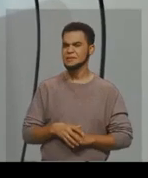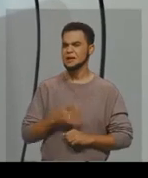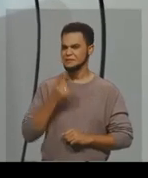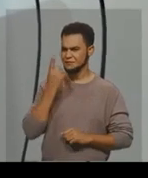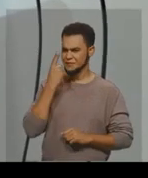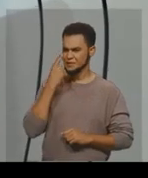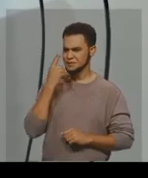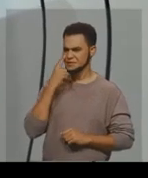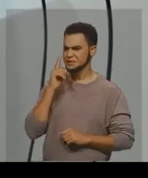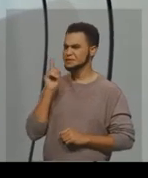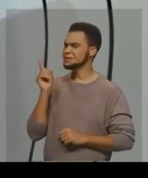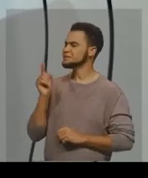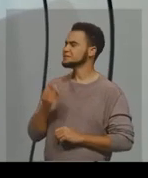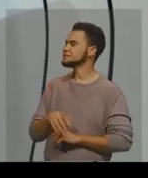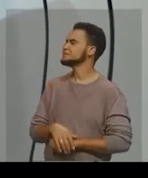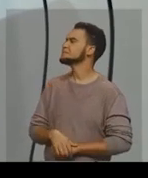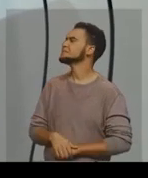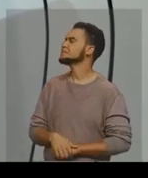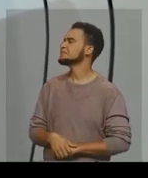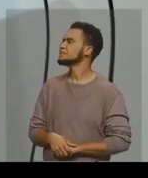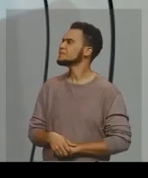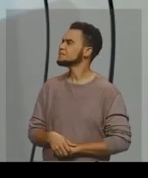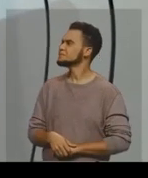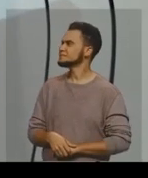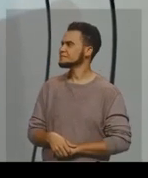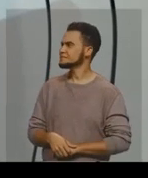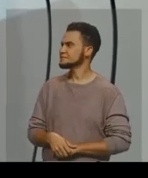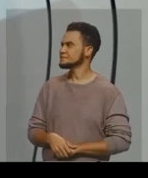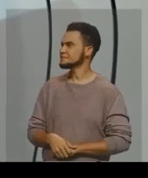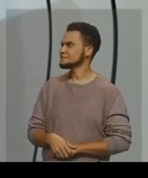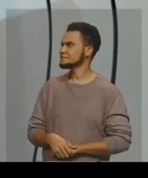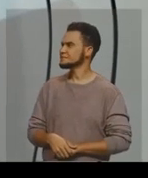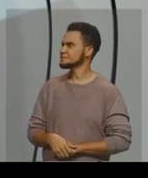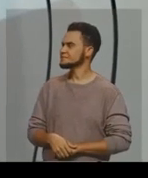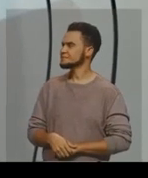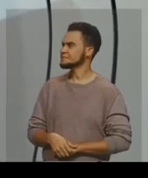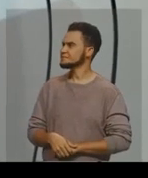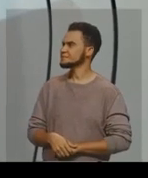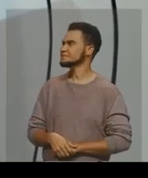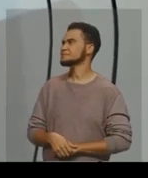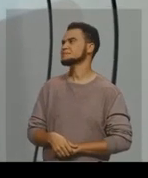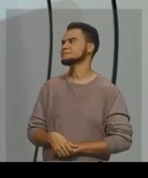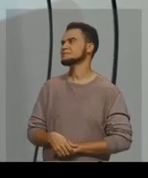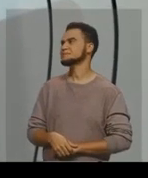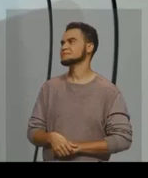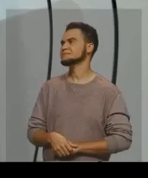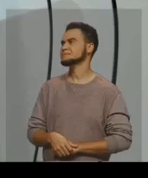POQ e RET.